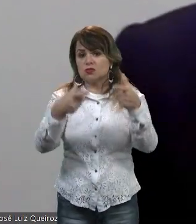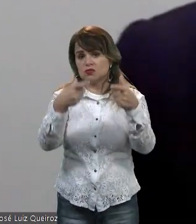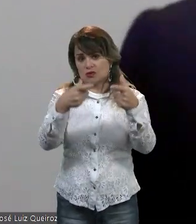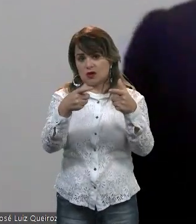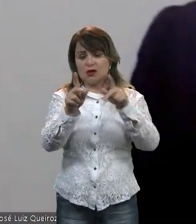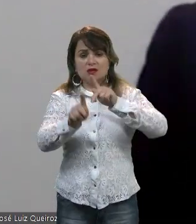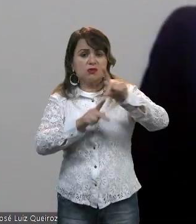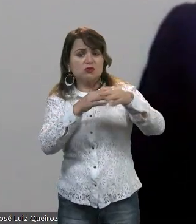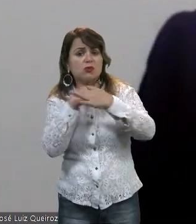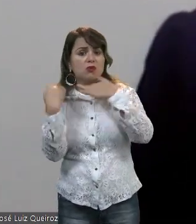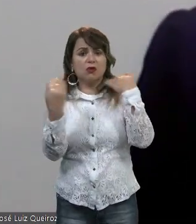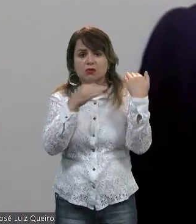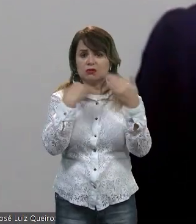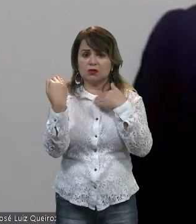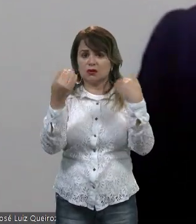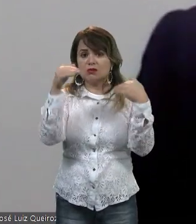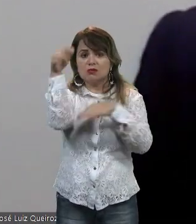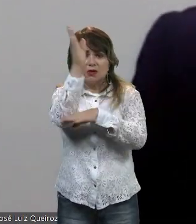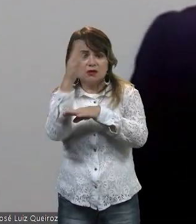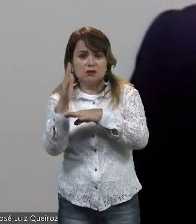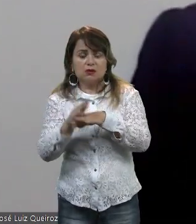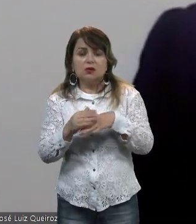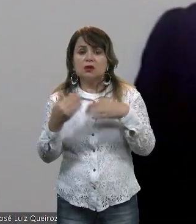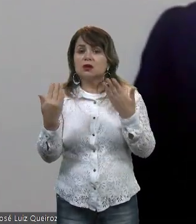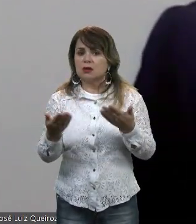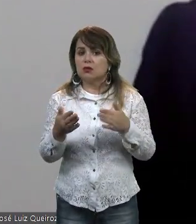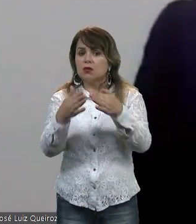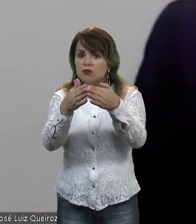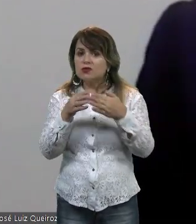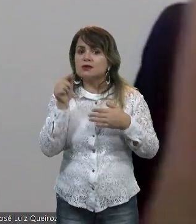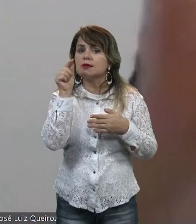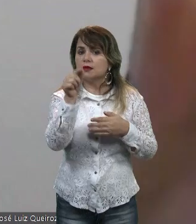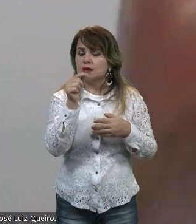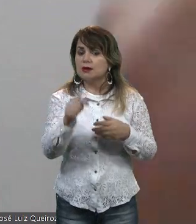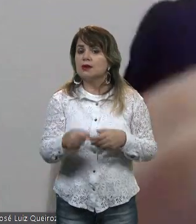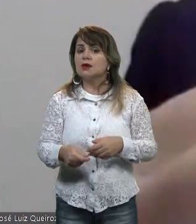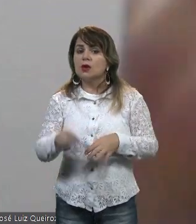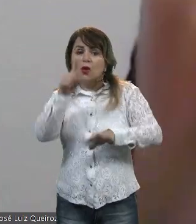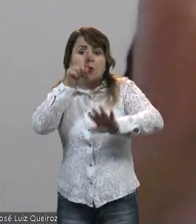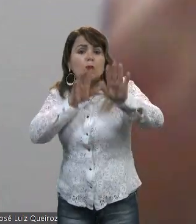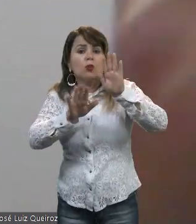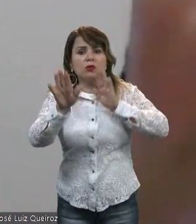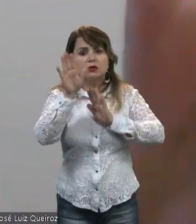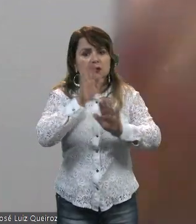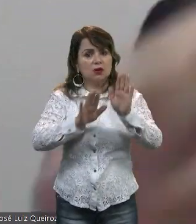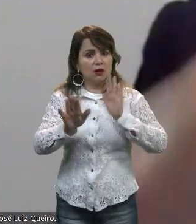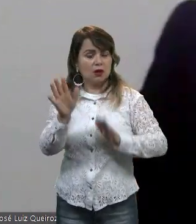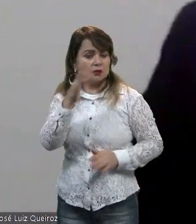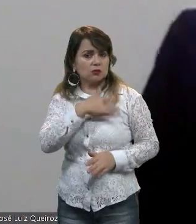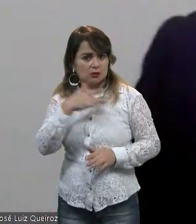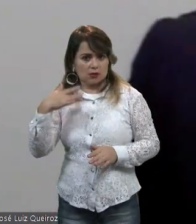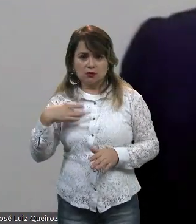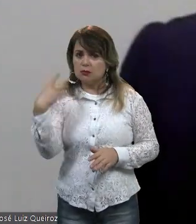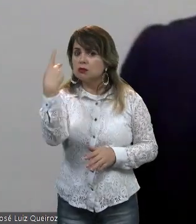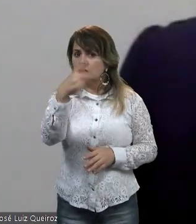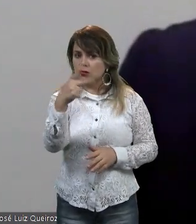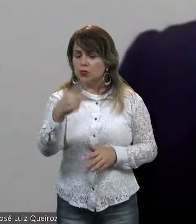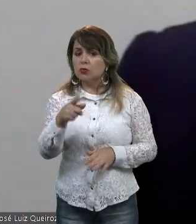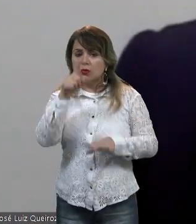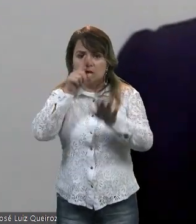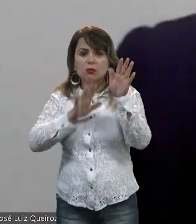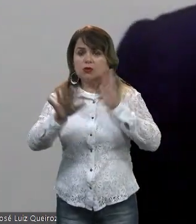Então, é fundamental que a população aqui de Marília se conscientize, se preserve, cuide da sua saúde, mesmo